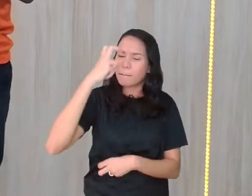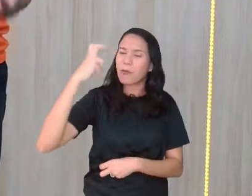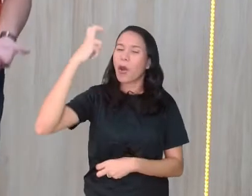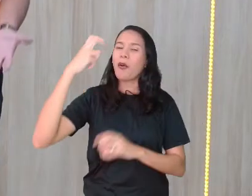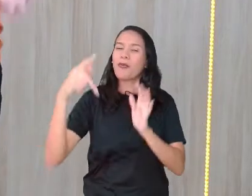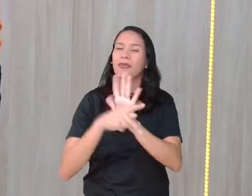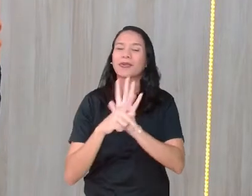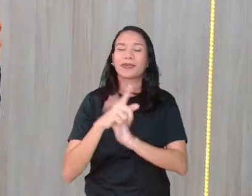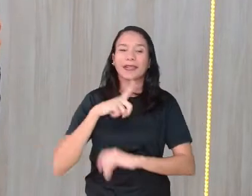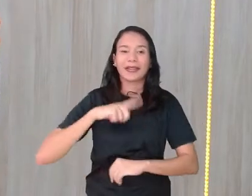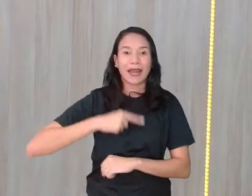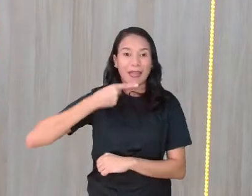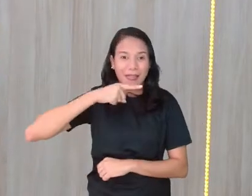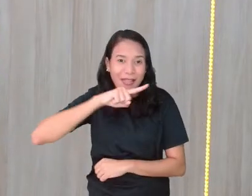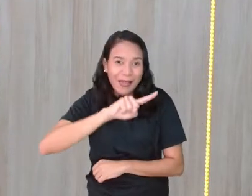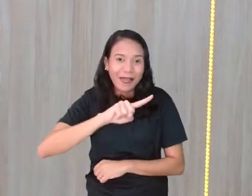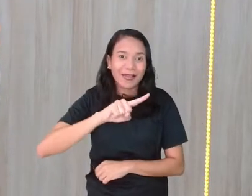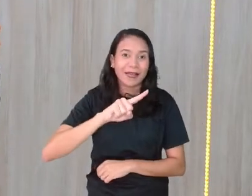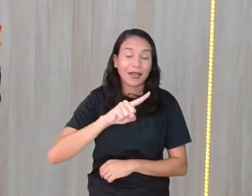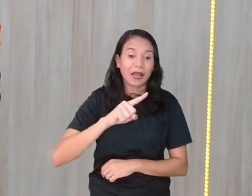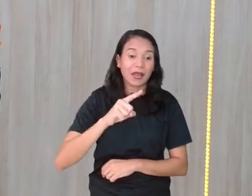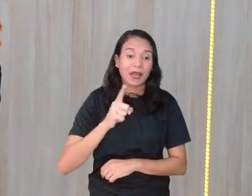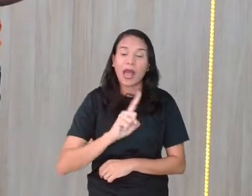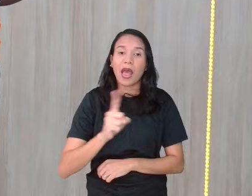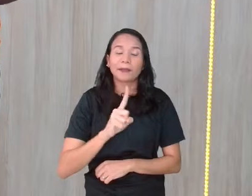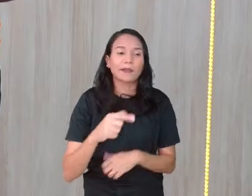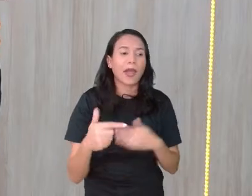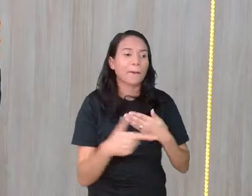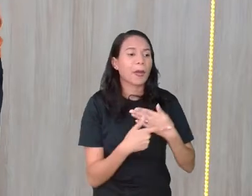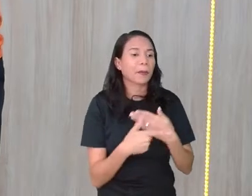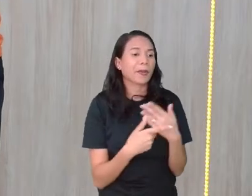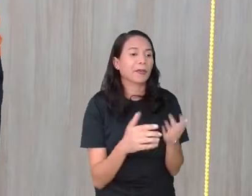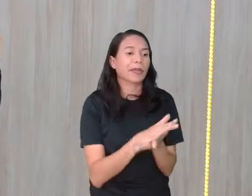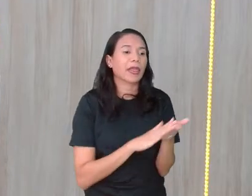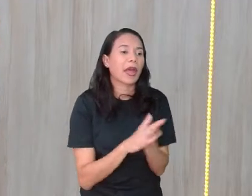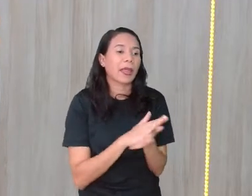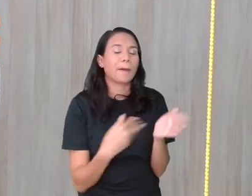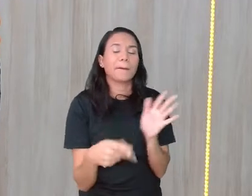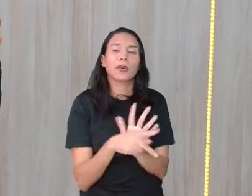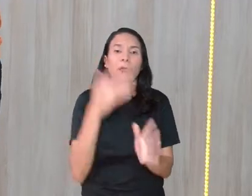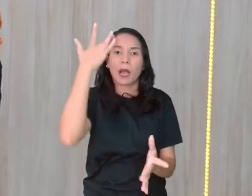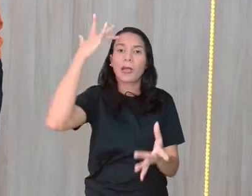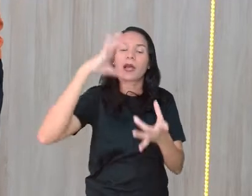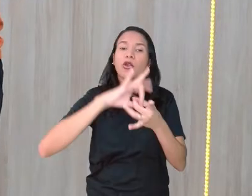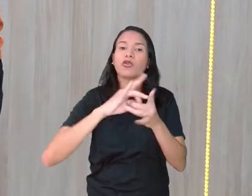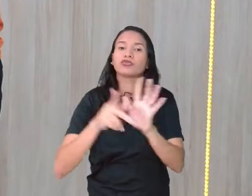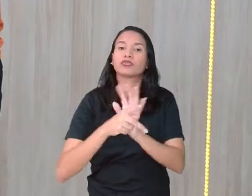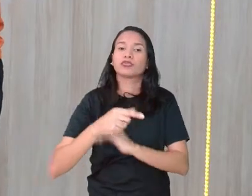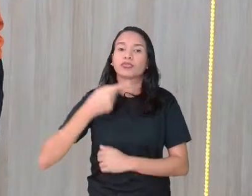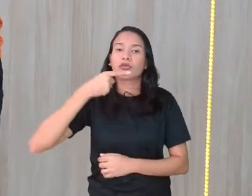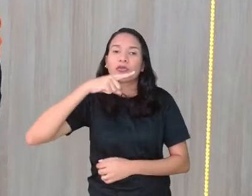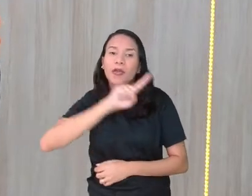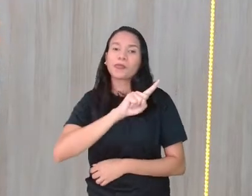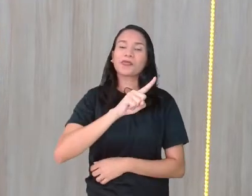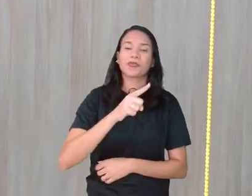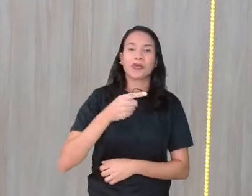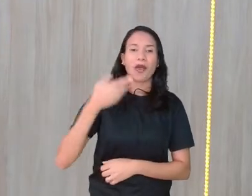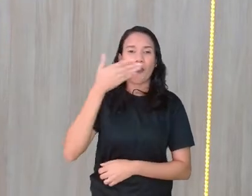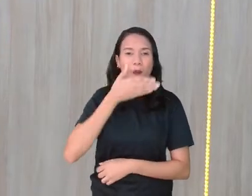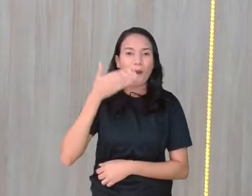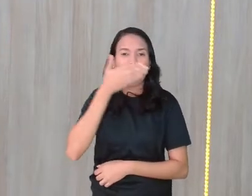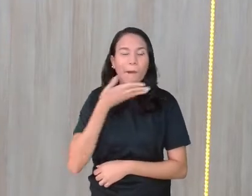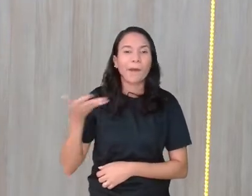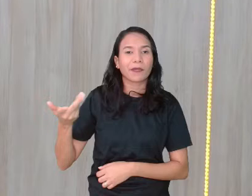a cana estava sendo plantada, o boi ele não servia para nada dentro da lógica do açúcar, né, da produção de açúcar.